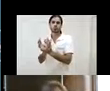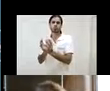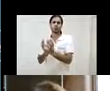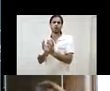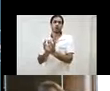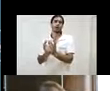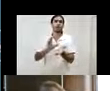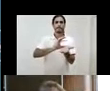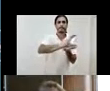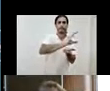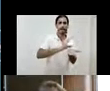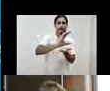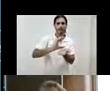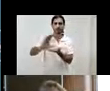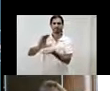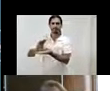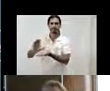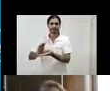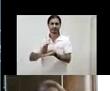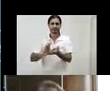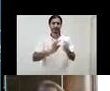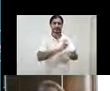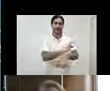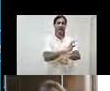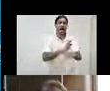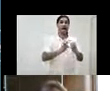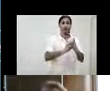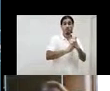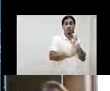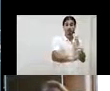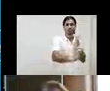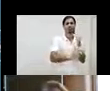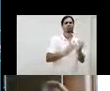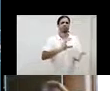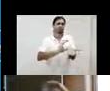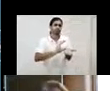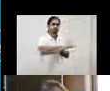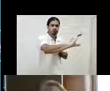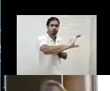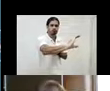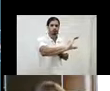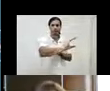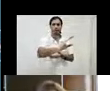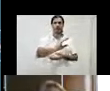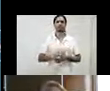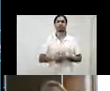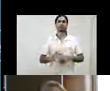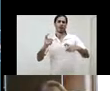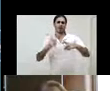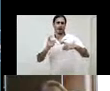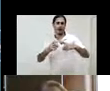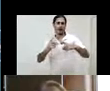quanto que a medicina recebe mais do que o campo da educação. O quanto que algumas áreas do